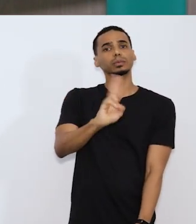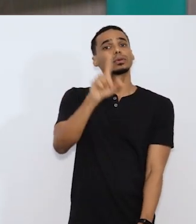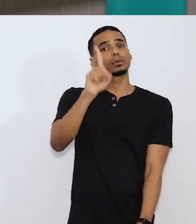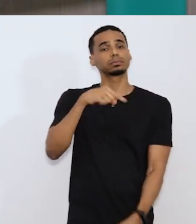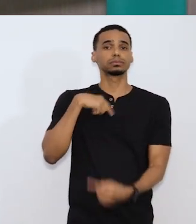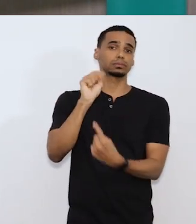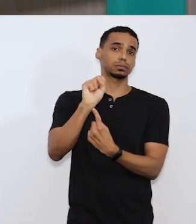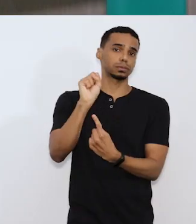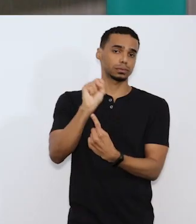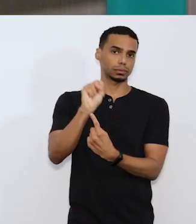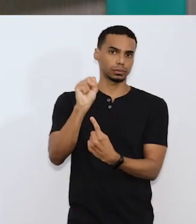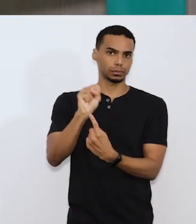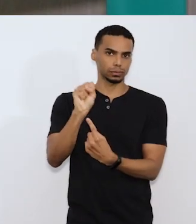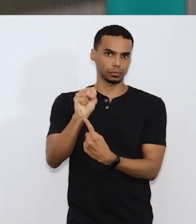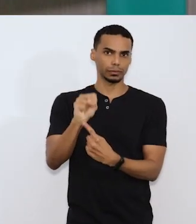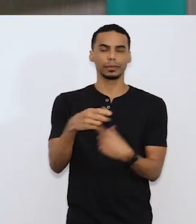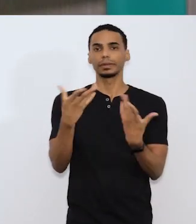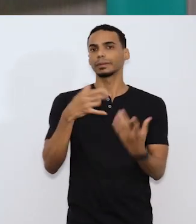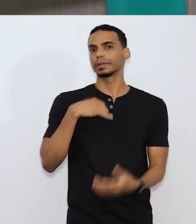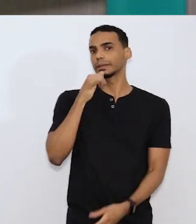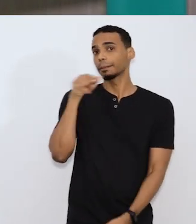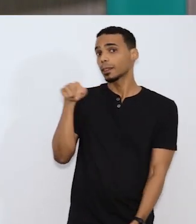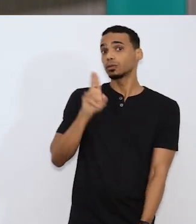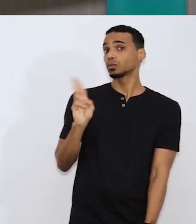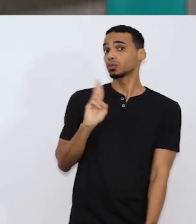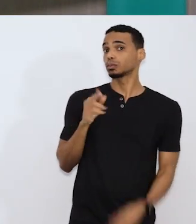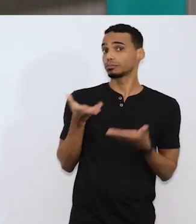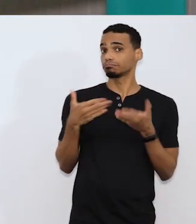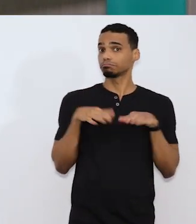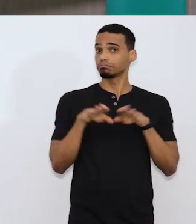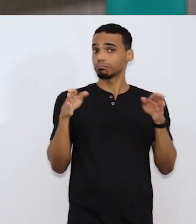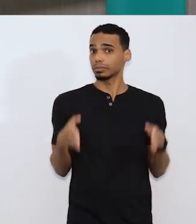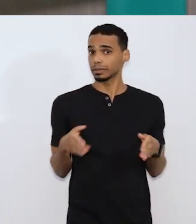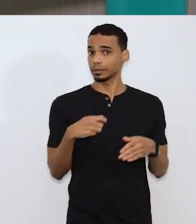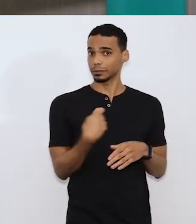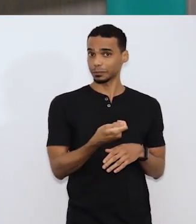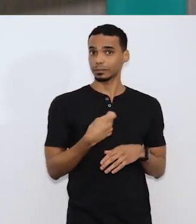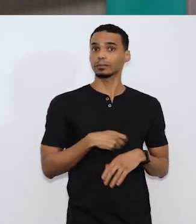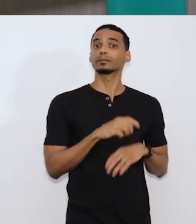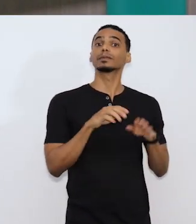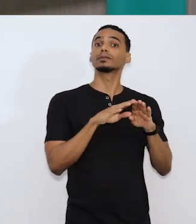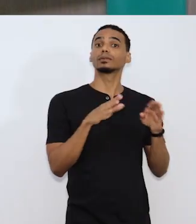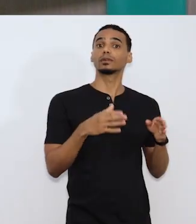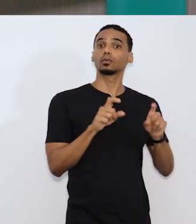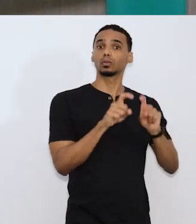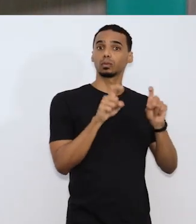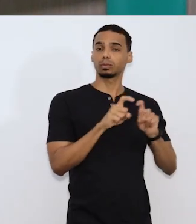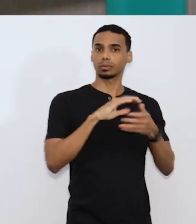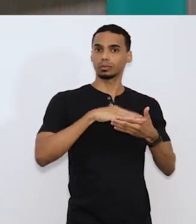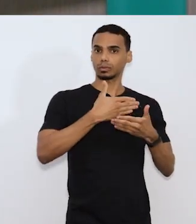pertencem à classe dos substantivos. Qual é o nome disso aqui? Mesa. Qual é o nome disso aqui?